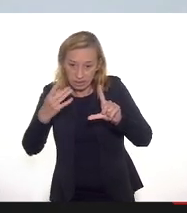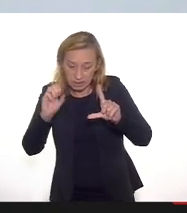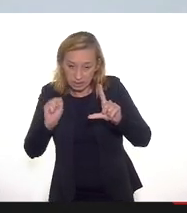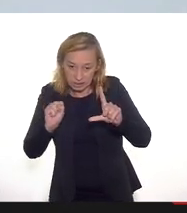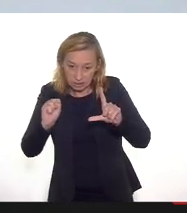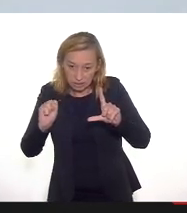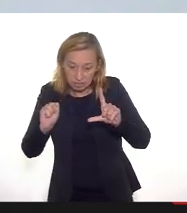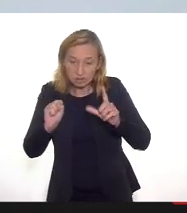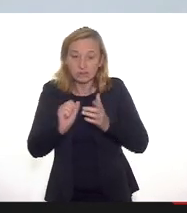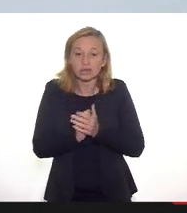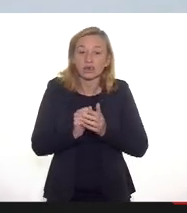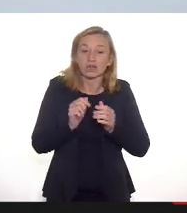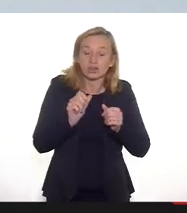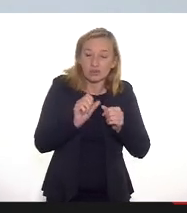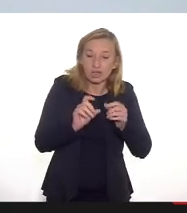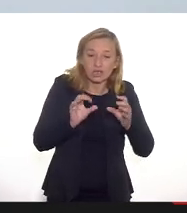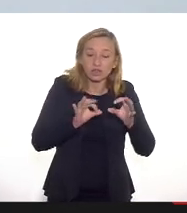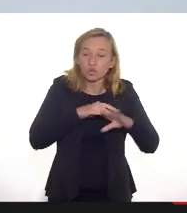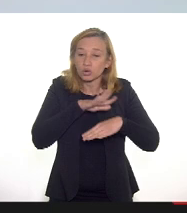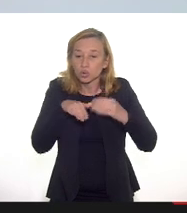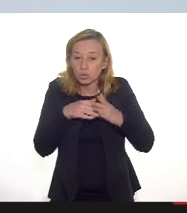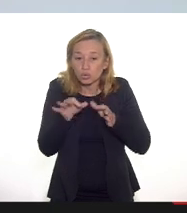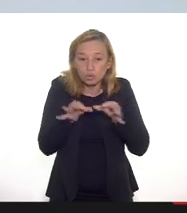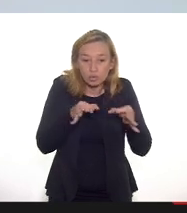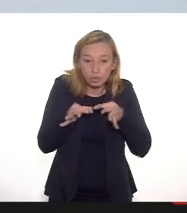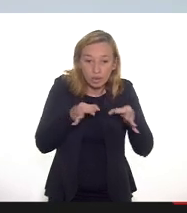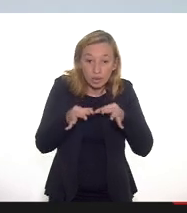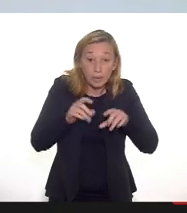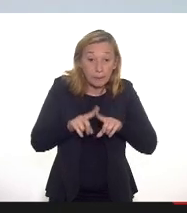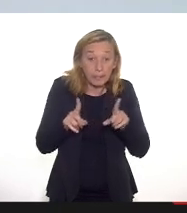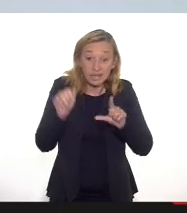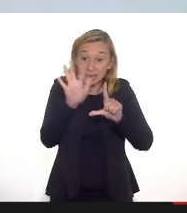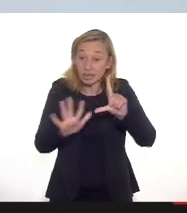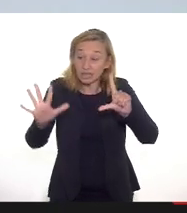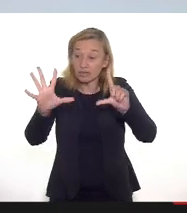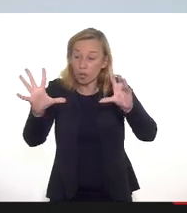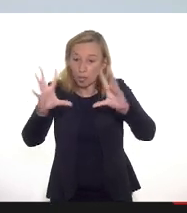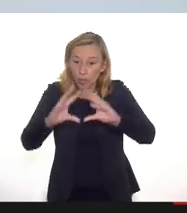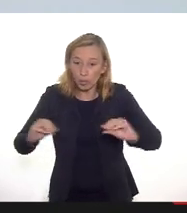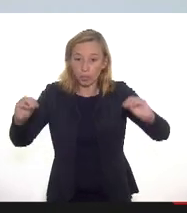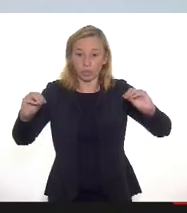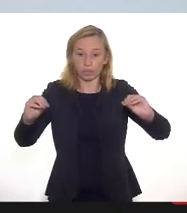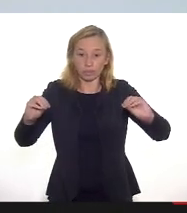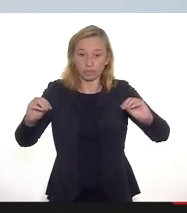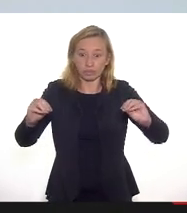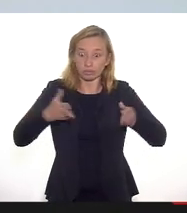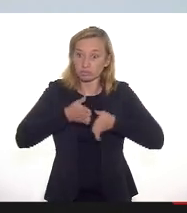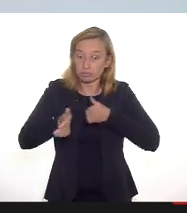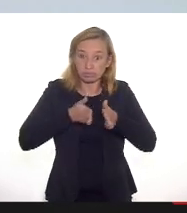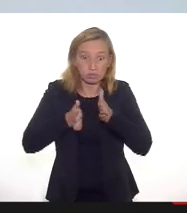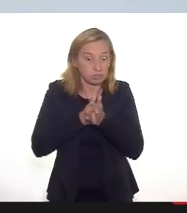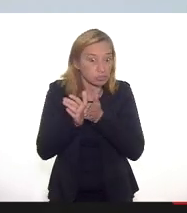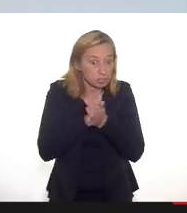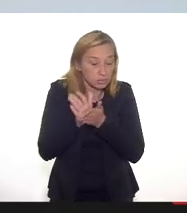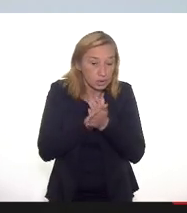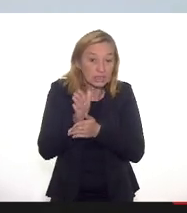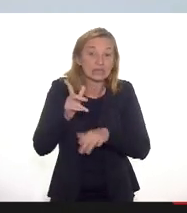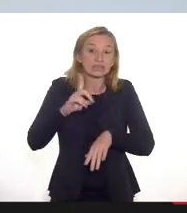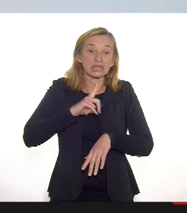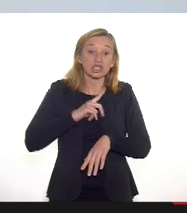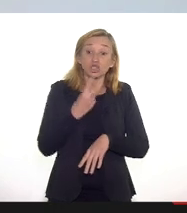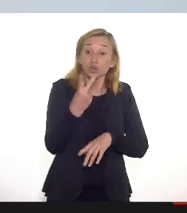e-mail institucional, foi feito todo o amparo, e a plataforma sumiu, nós não tivemos acesso mais,